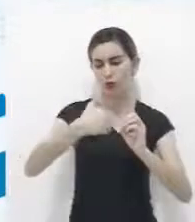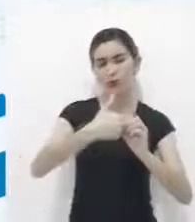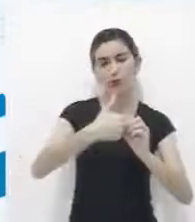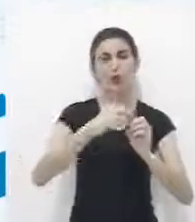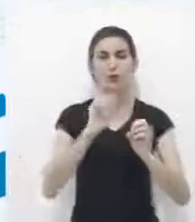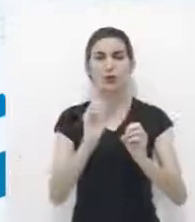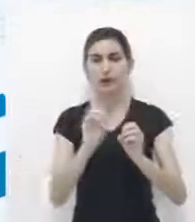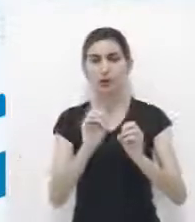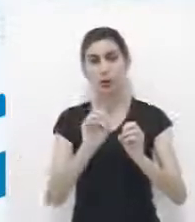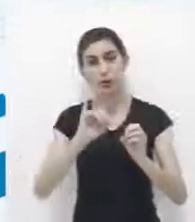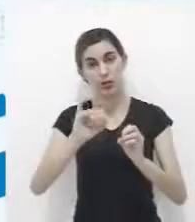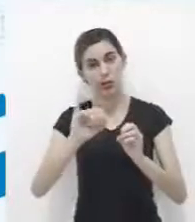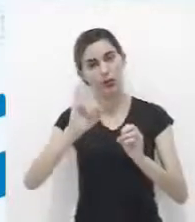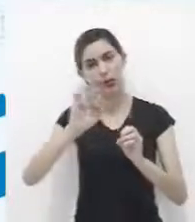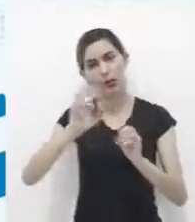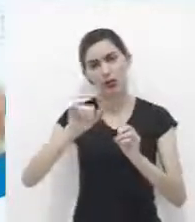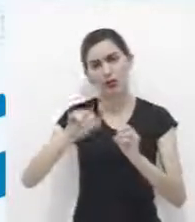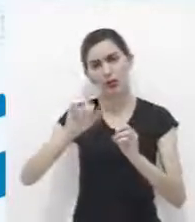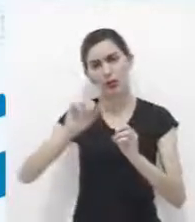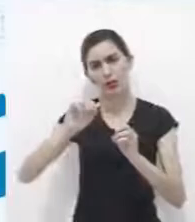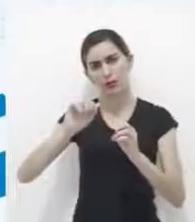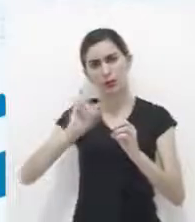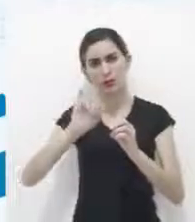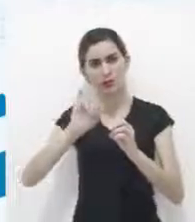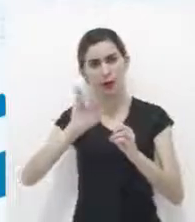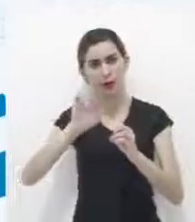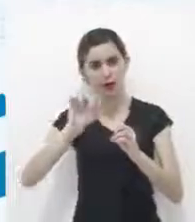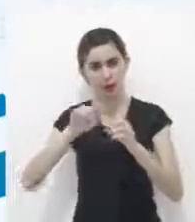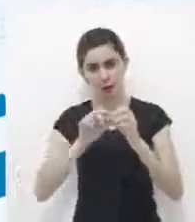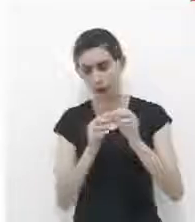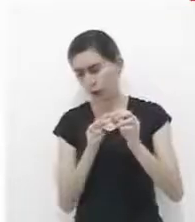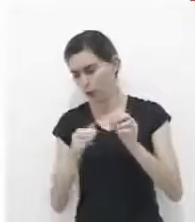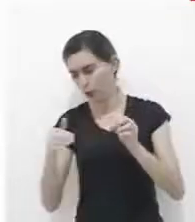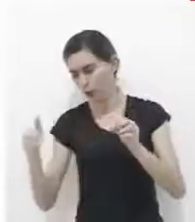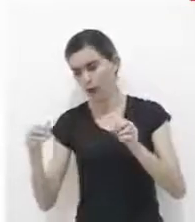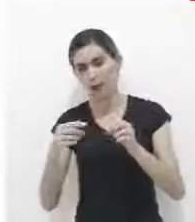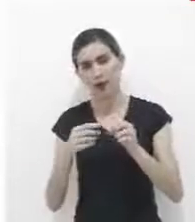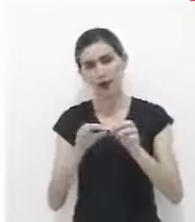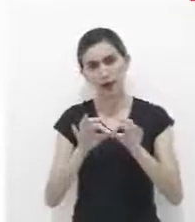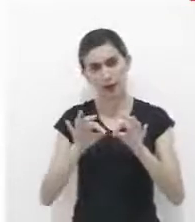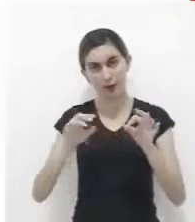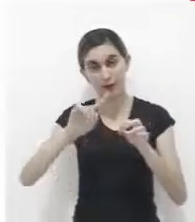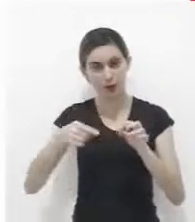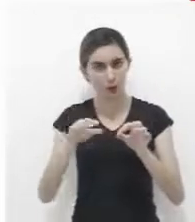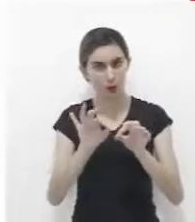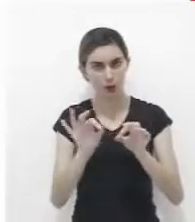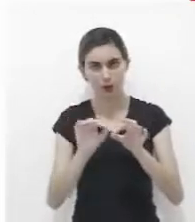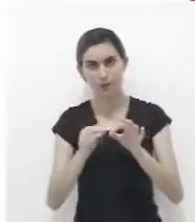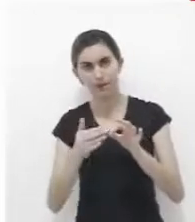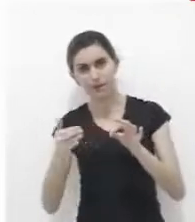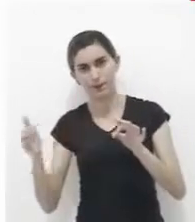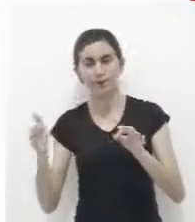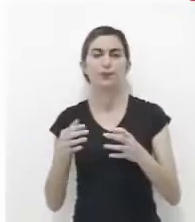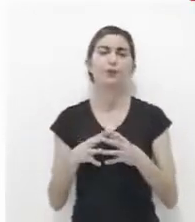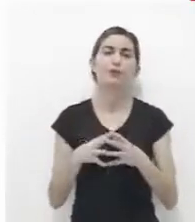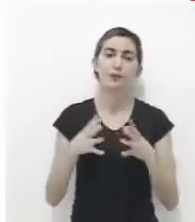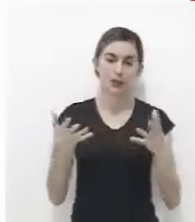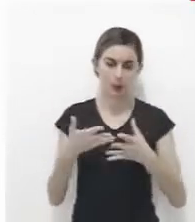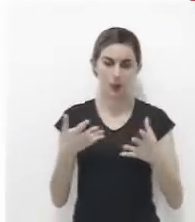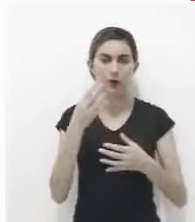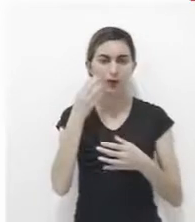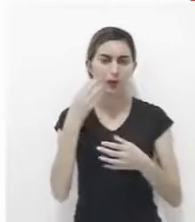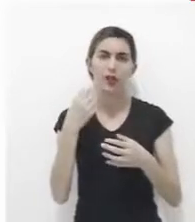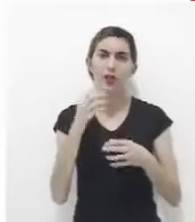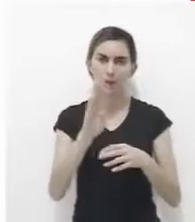aproximarem cada vez mais, então, do 0. Ok? Então, C, incorreto, tá aí, e D,